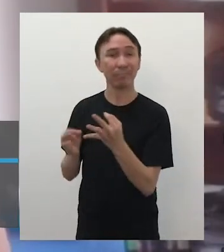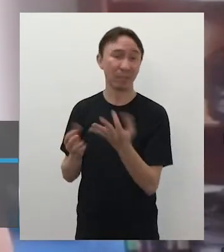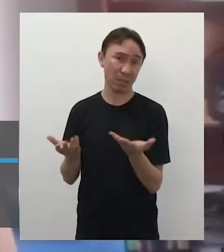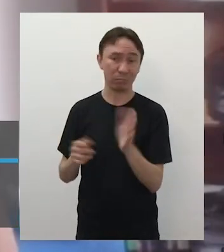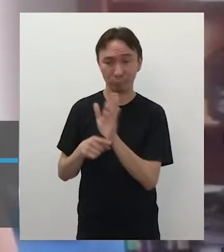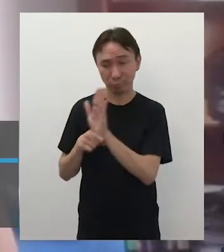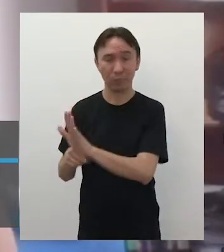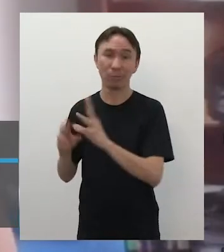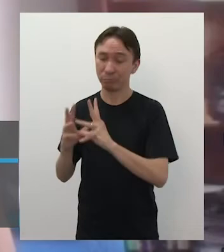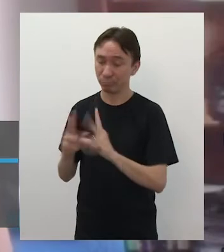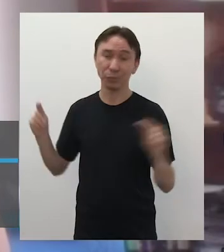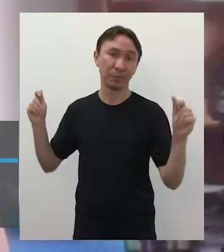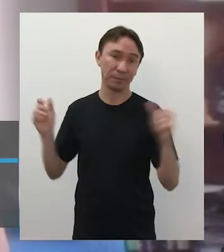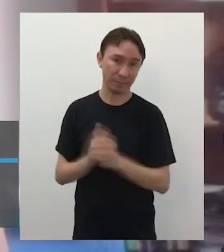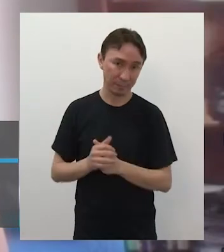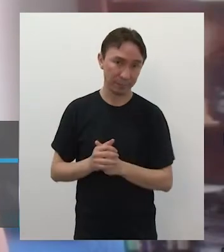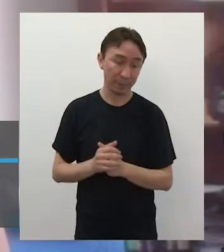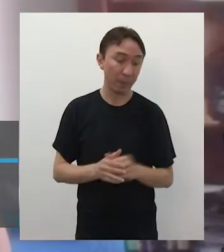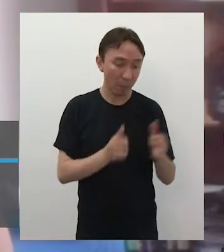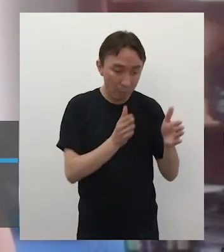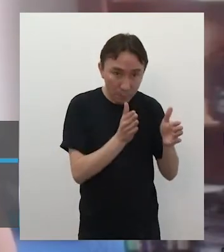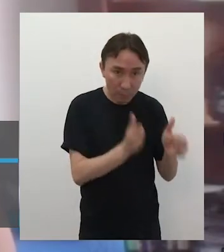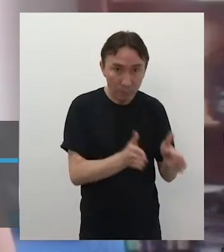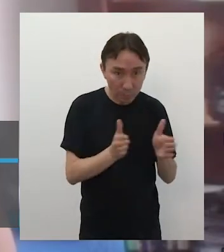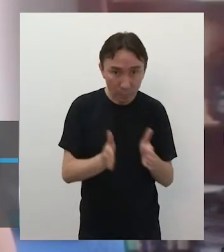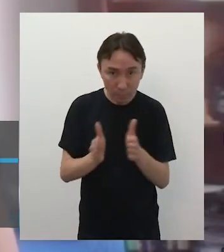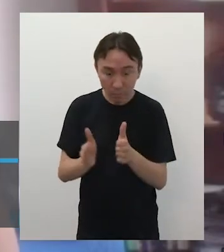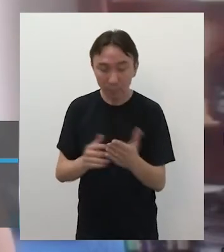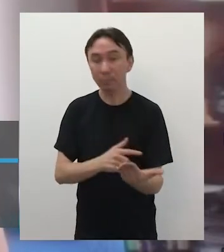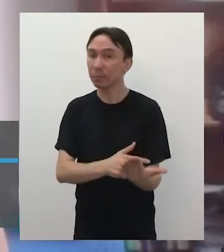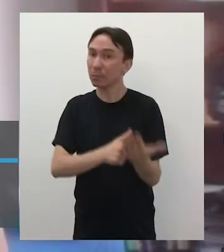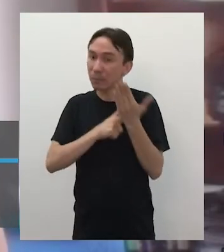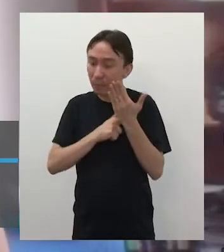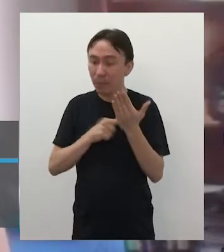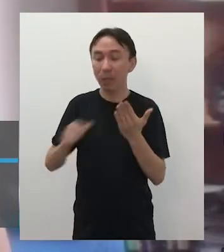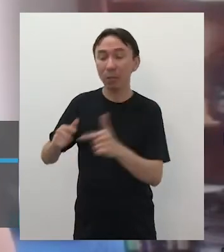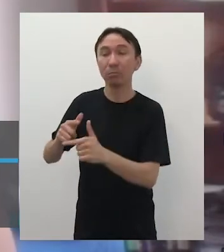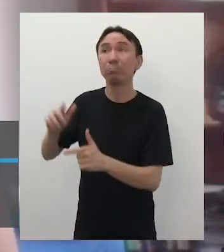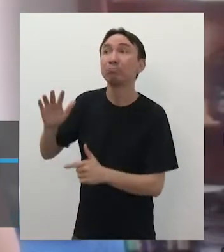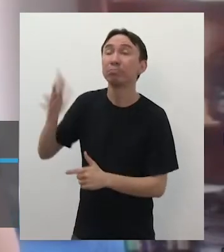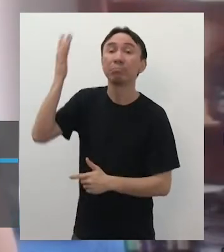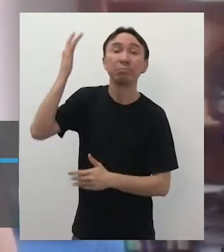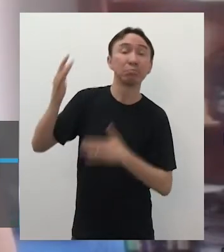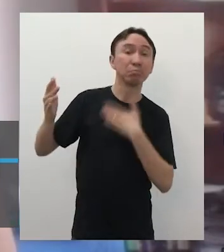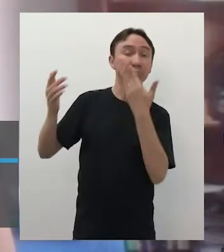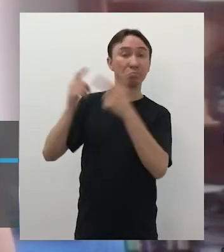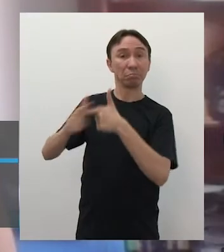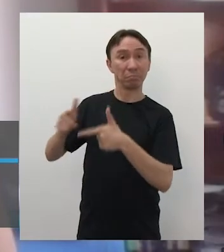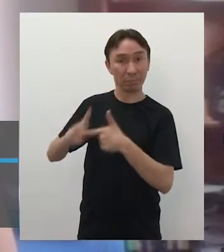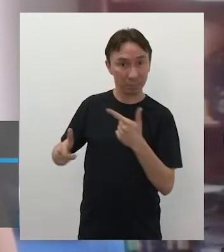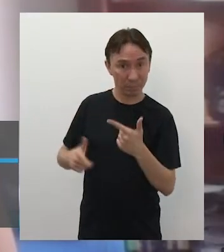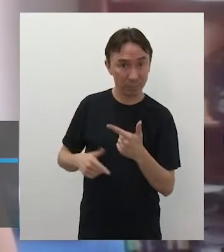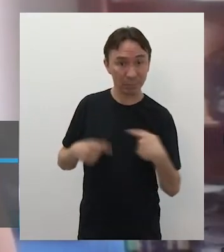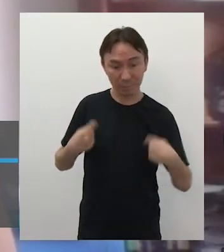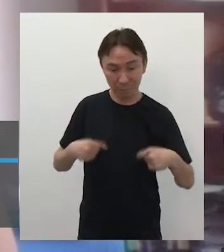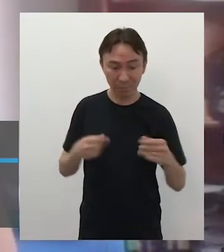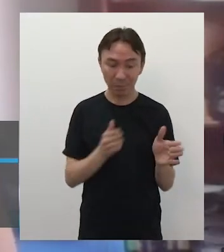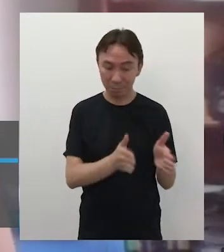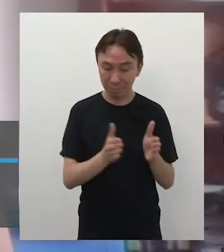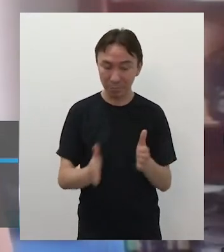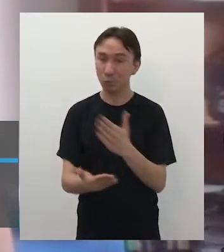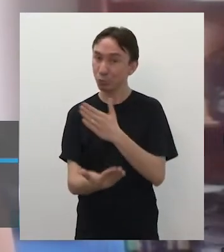desafio, que entender esse problema e assim por diante, né? Então, a responsabilidade também me ajuda a resolver o